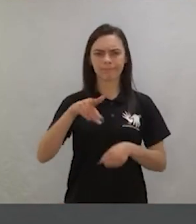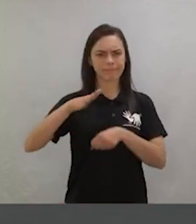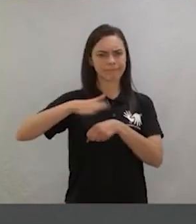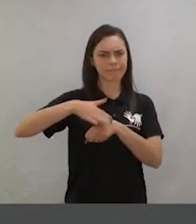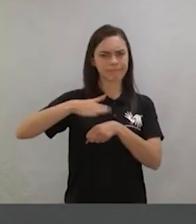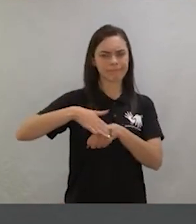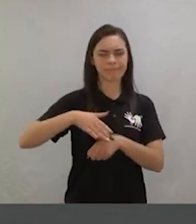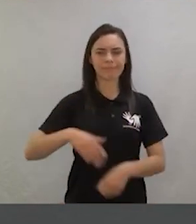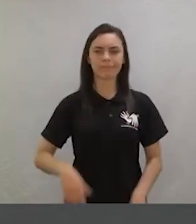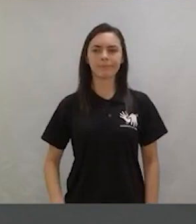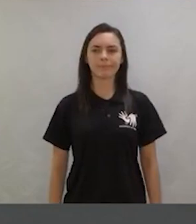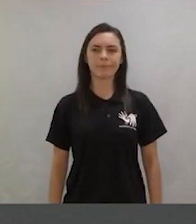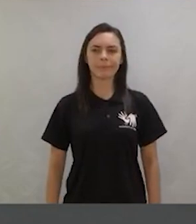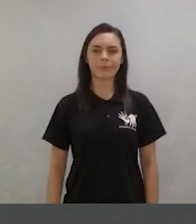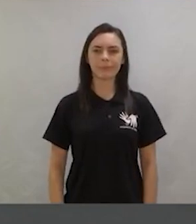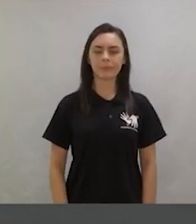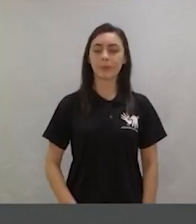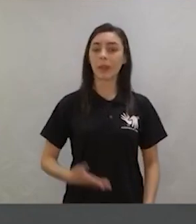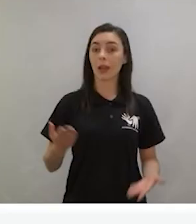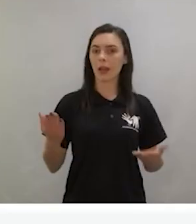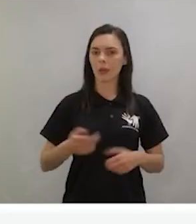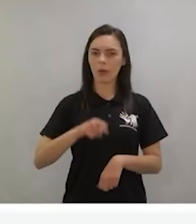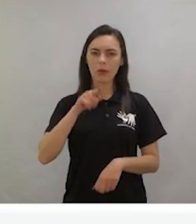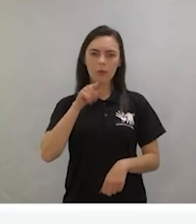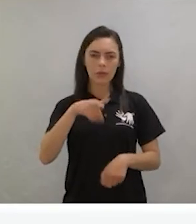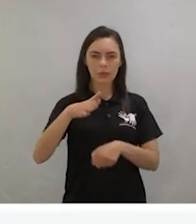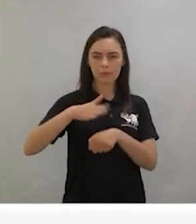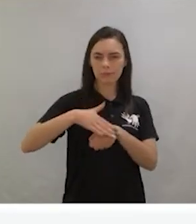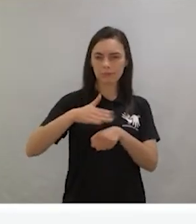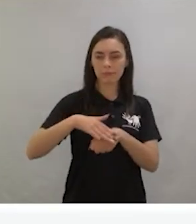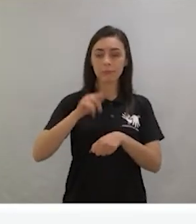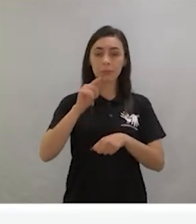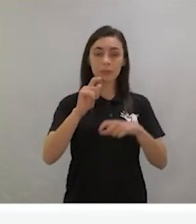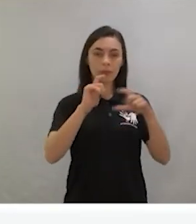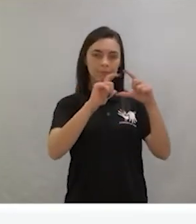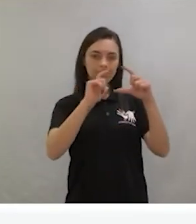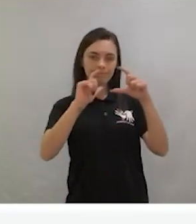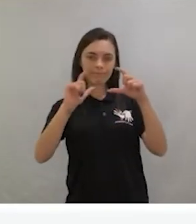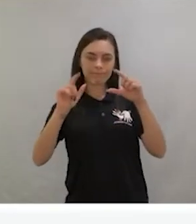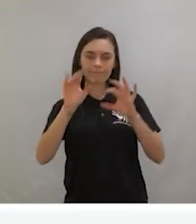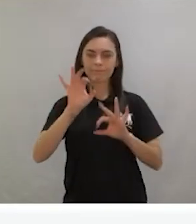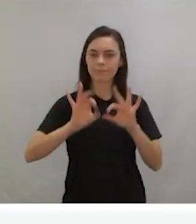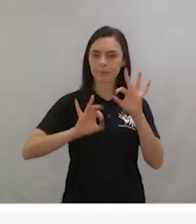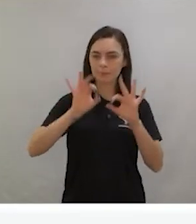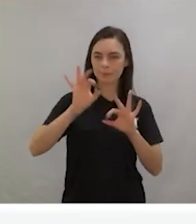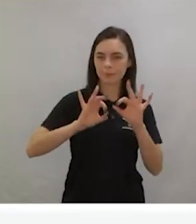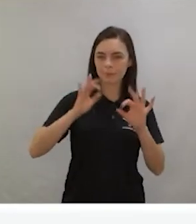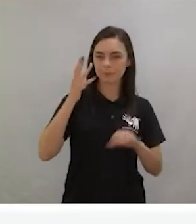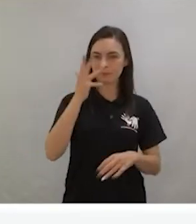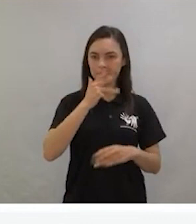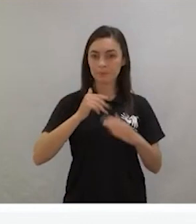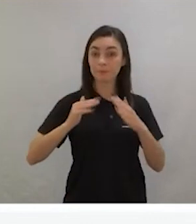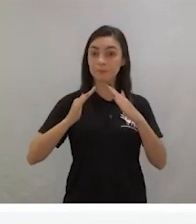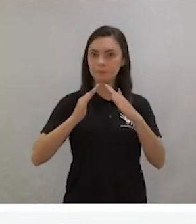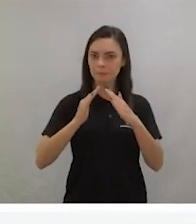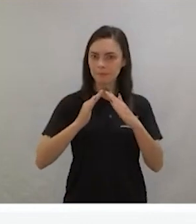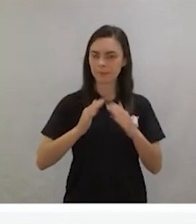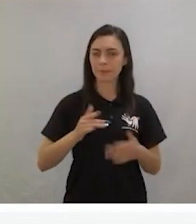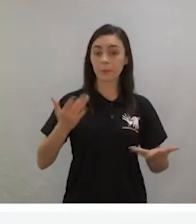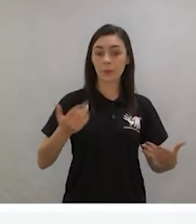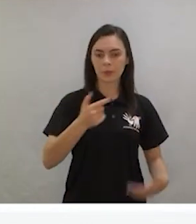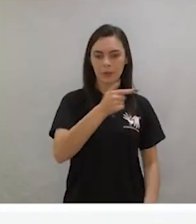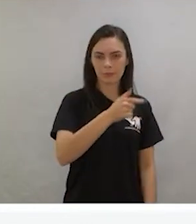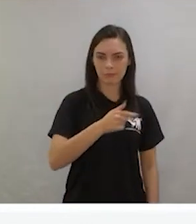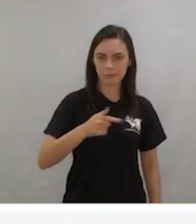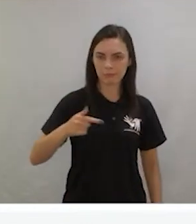vocês. Agora chegou a vez de vocês. Vocês vão montar a tirinha em casa. Vocês vão ter essa